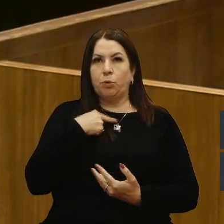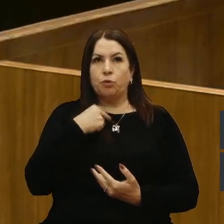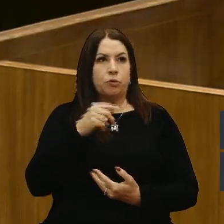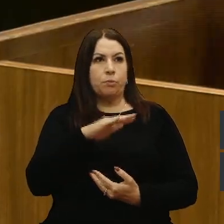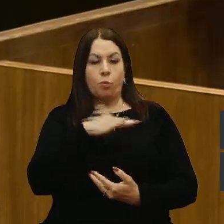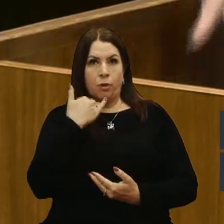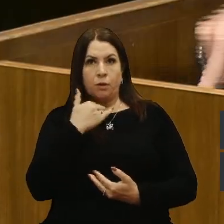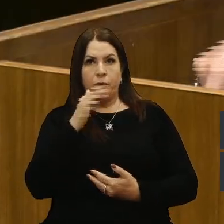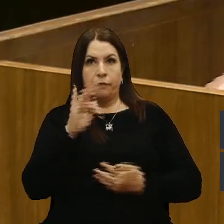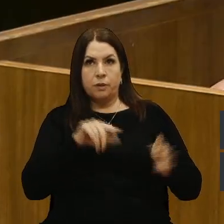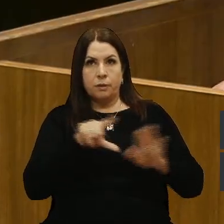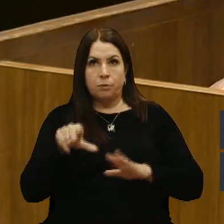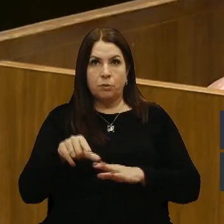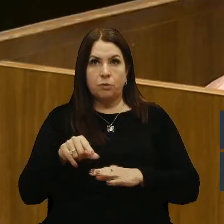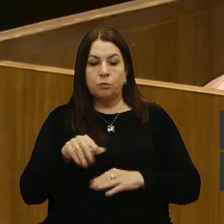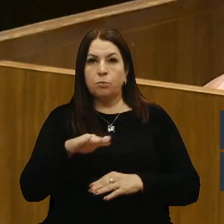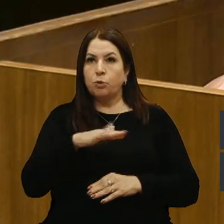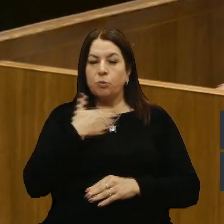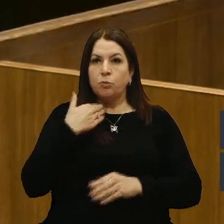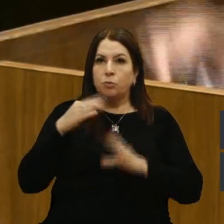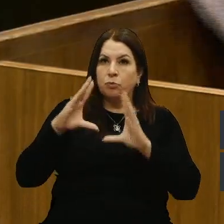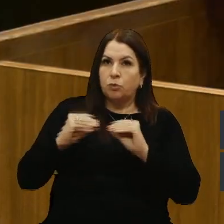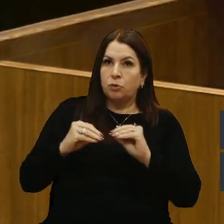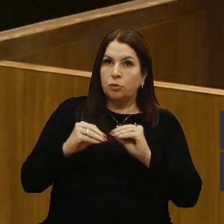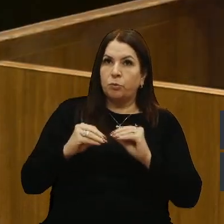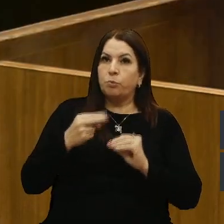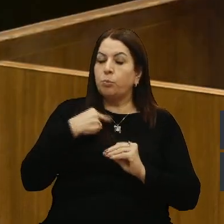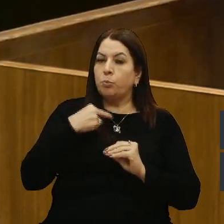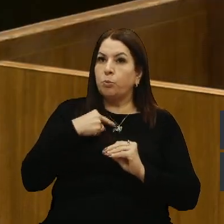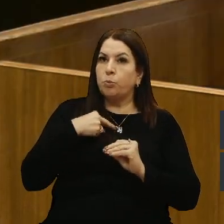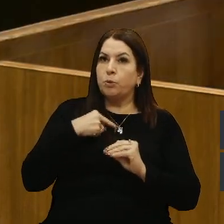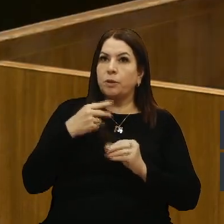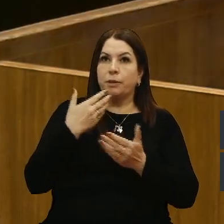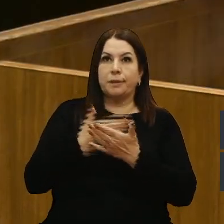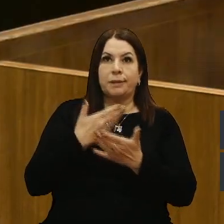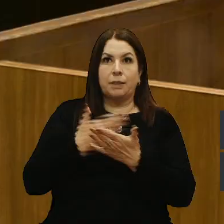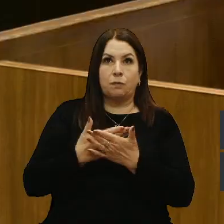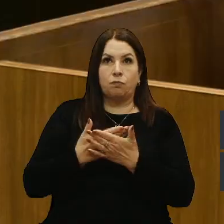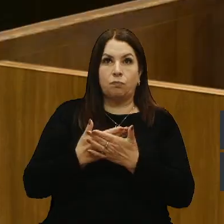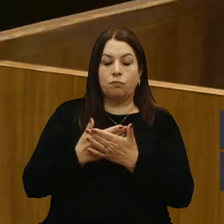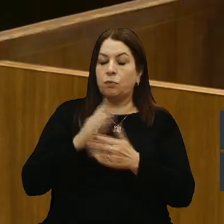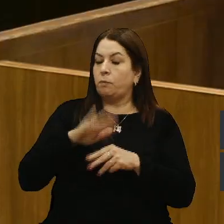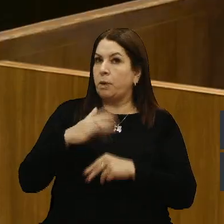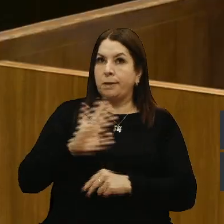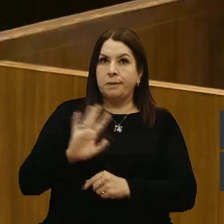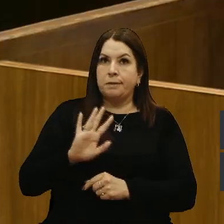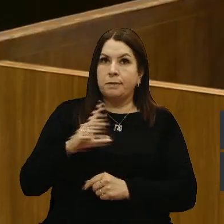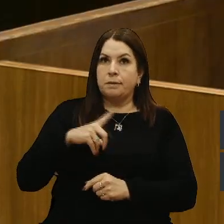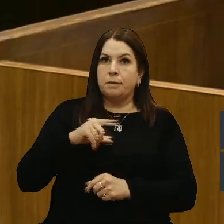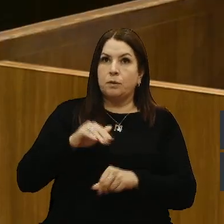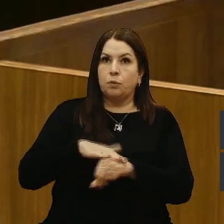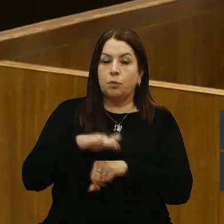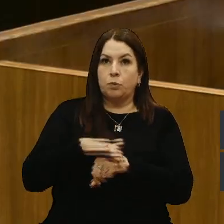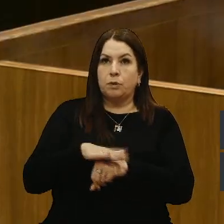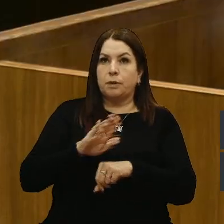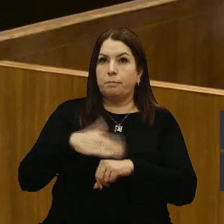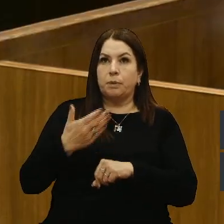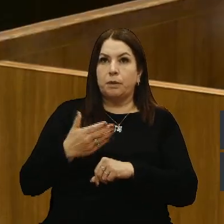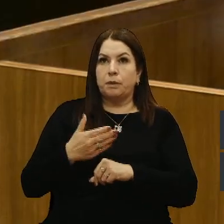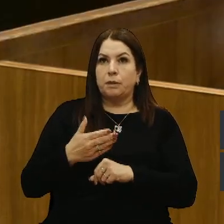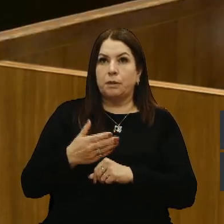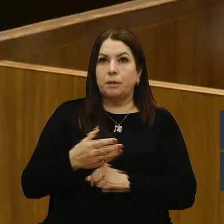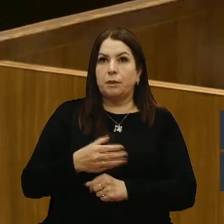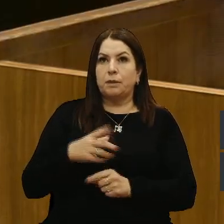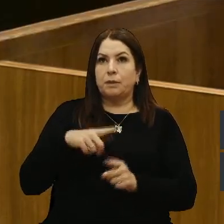semana, mas não pode morrer de noite. Não pode ter aula, porque agora não vai mais ter hora extra, não vai mais ter CAGE